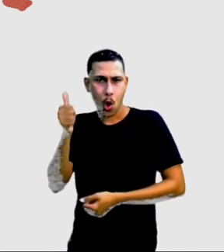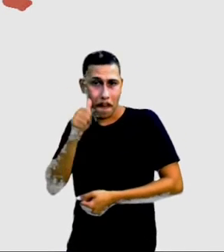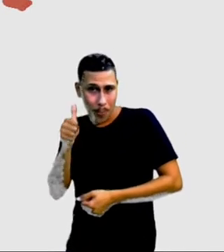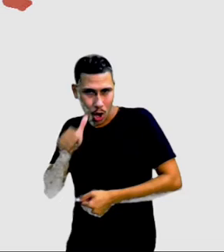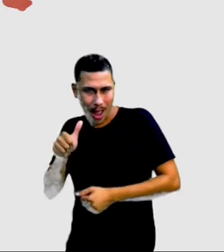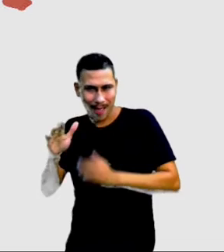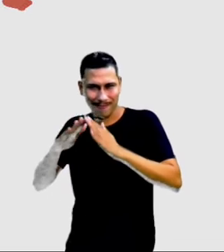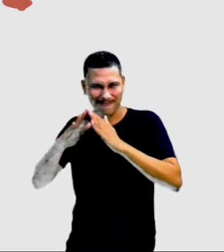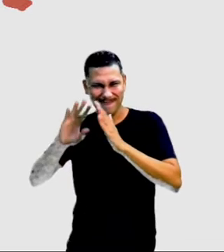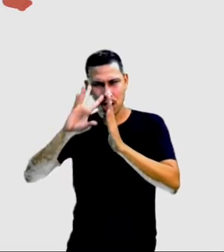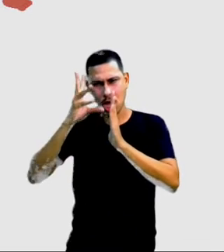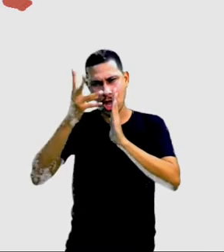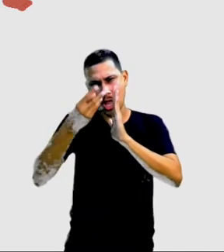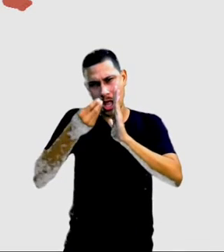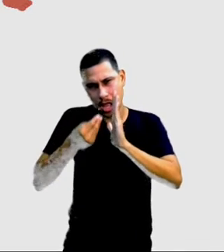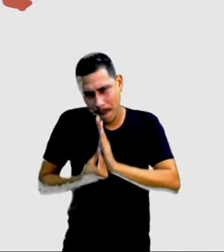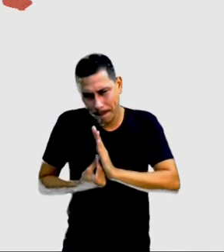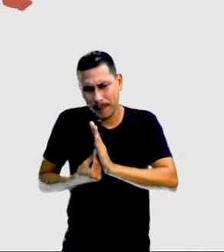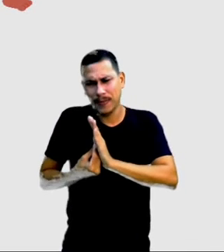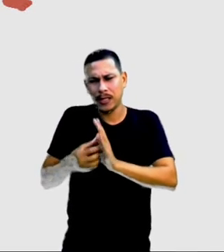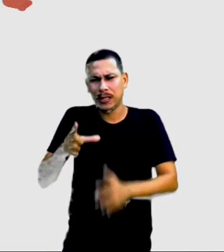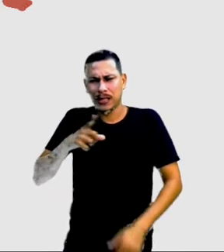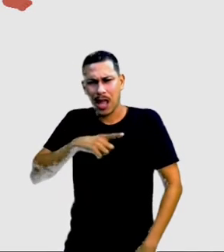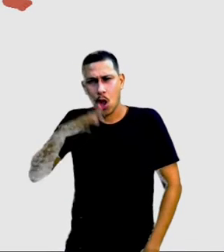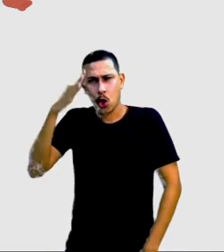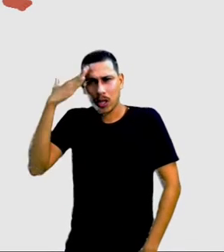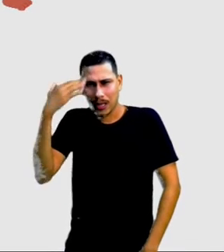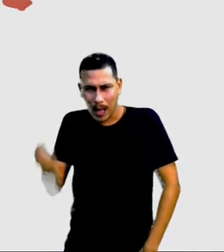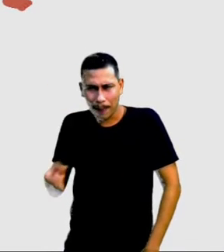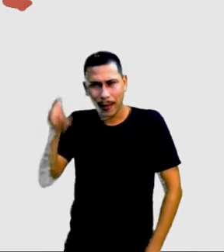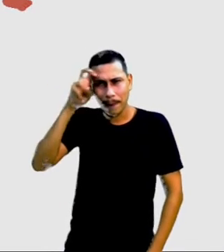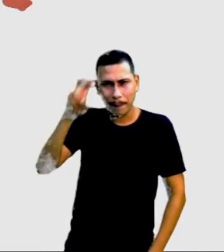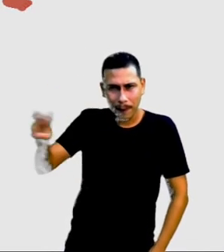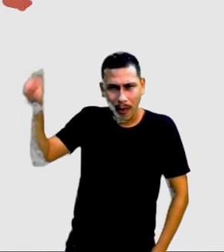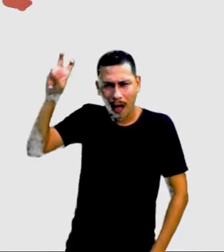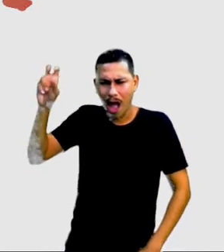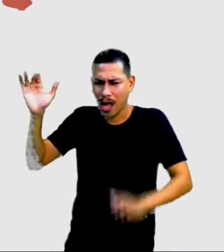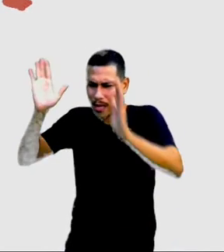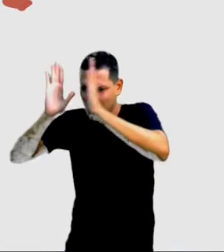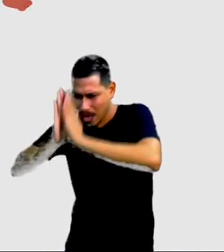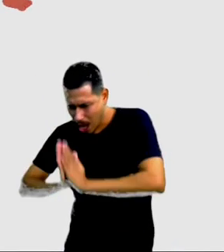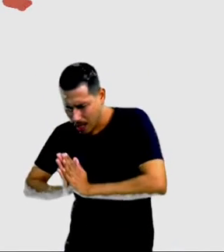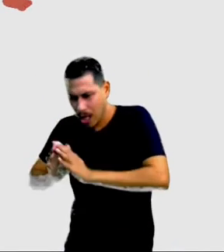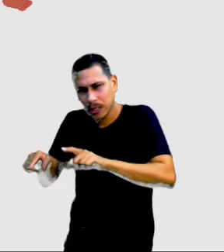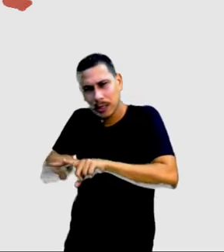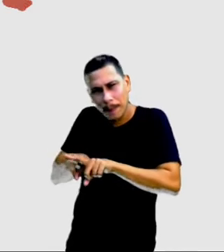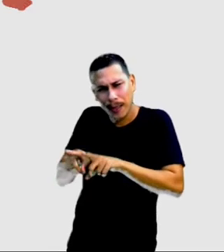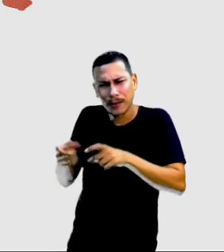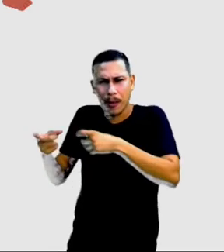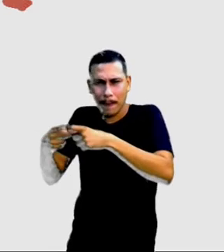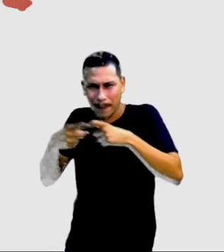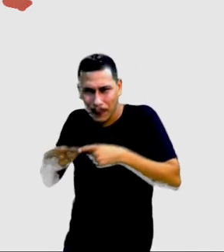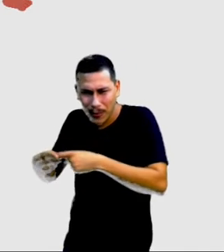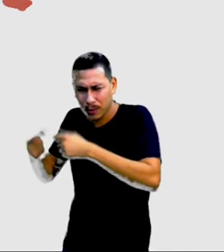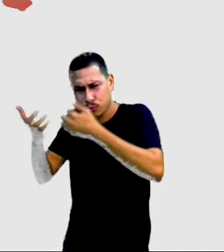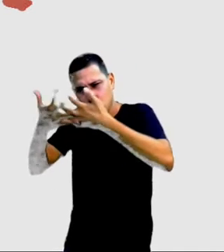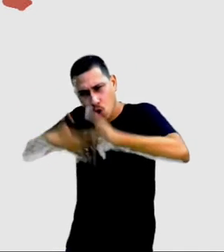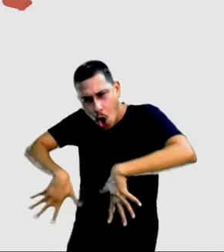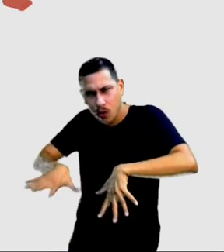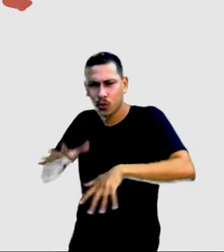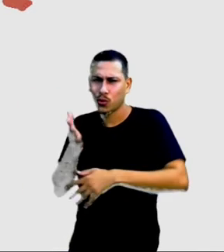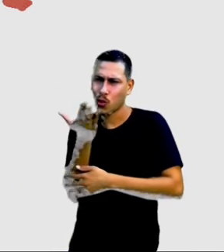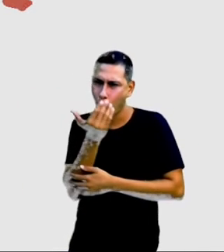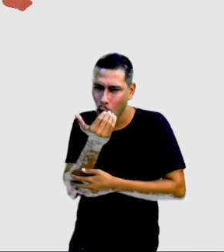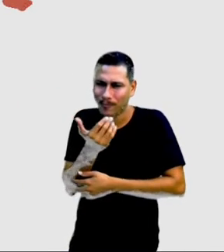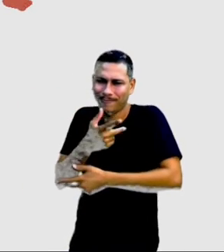quilombolas são as detentoras dos saberes tradicionais, das rezas, da medicina natural, das comidas típicas.